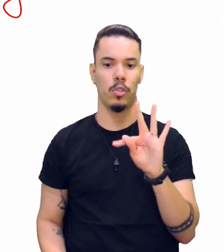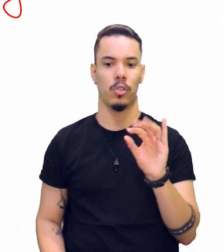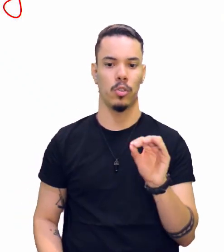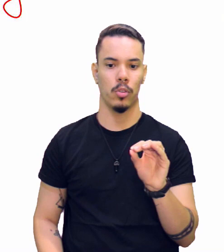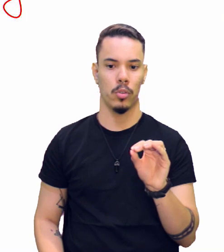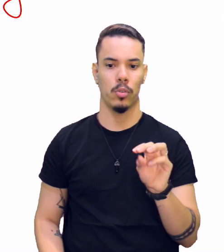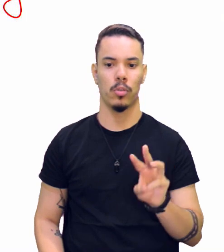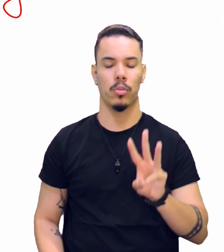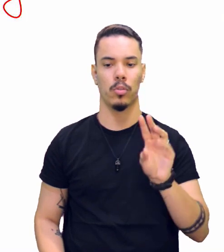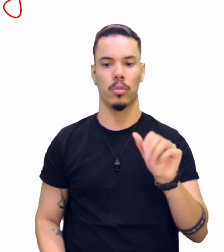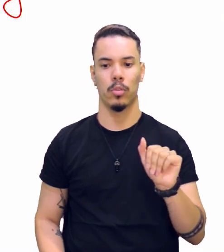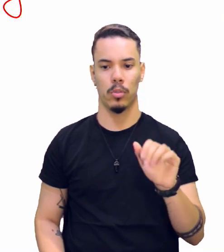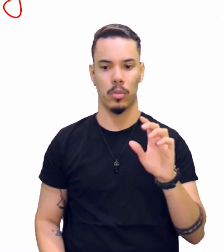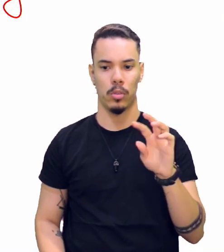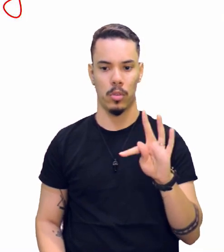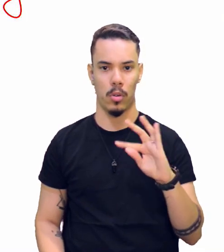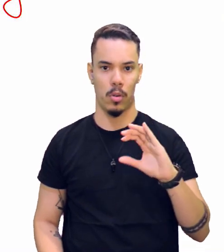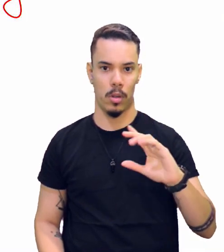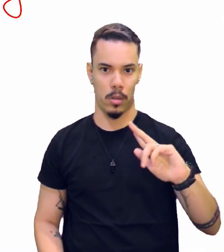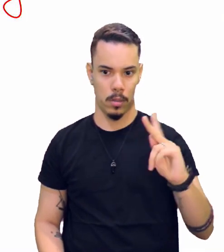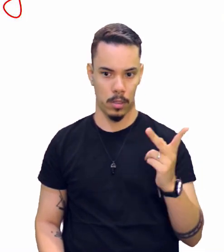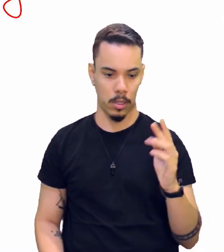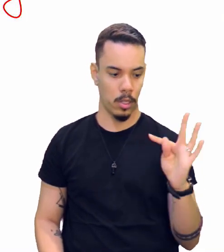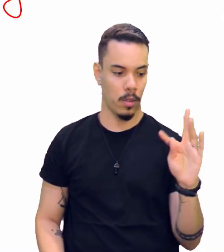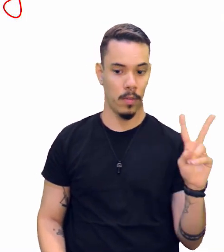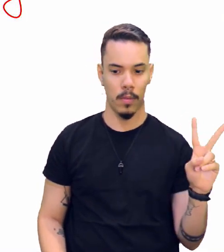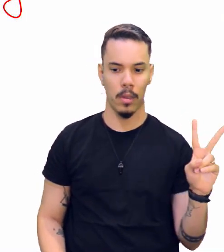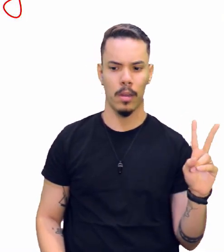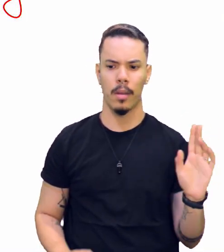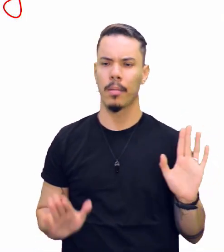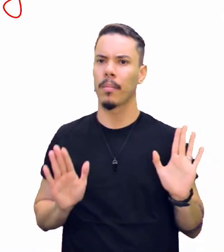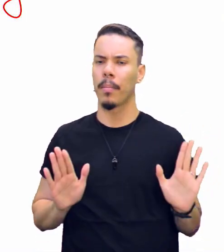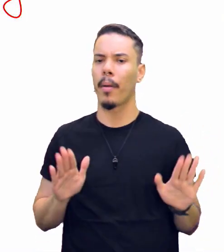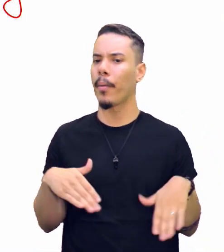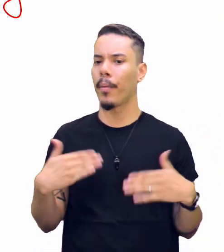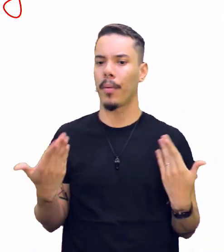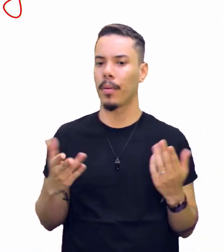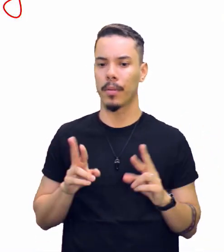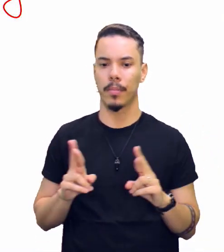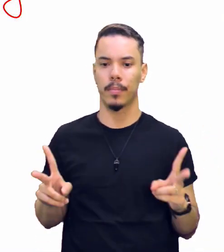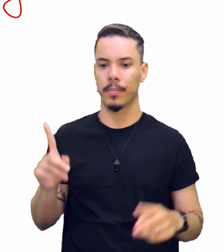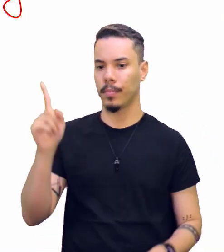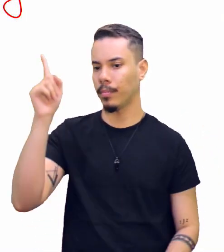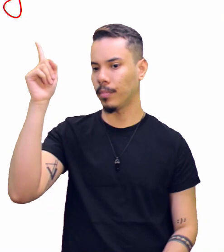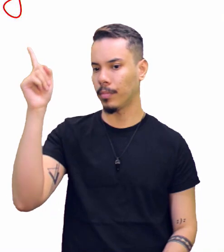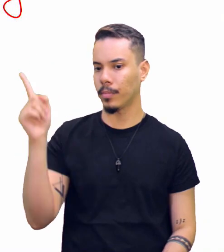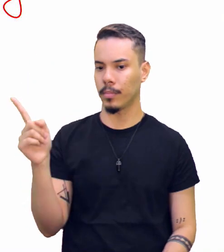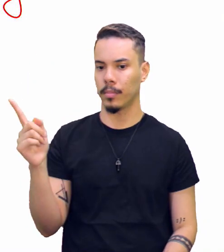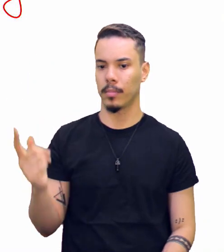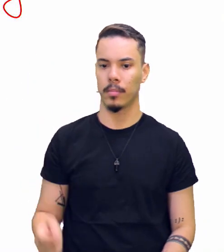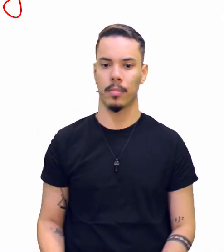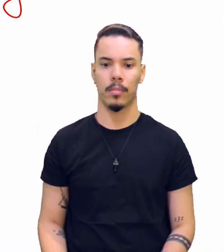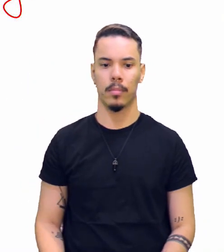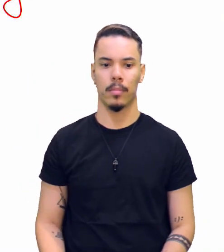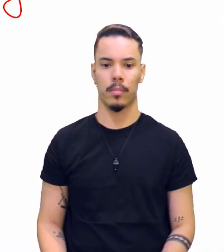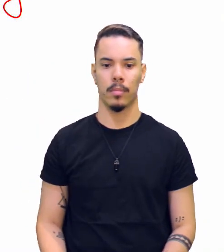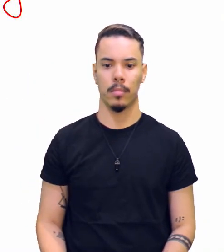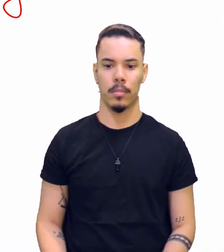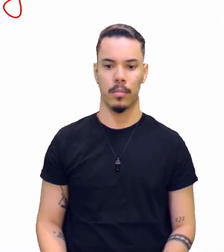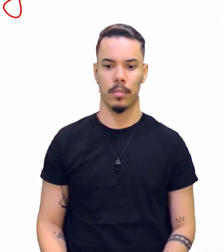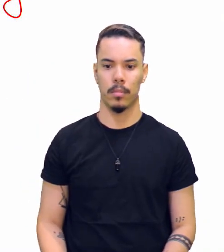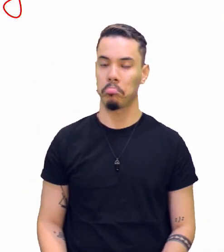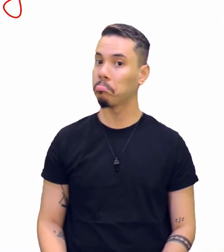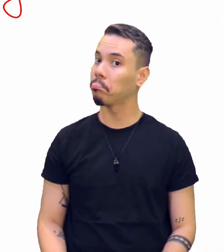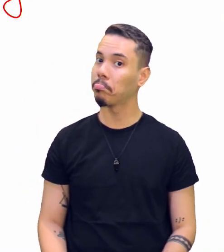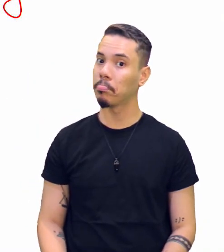watch tv aí você me pergunta qual é a diferença de to watch tv e watching